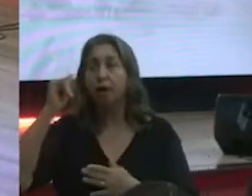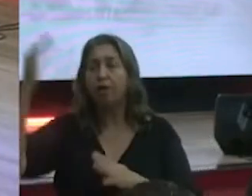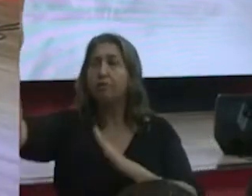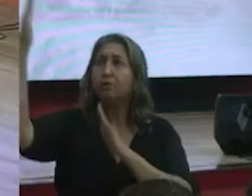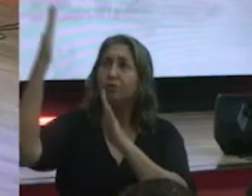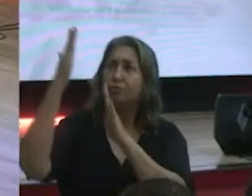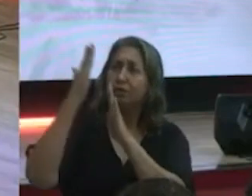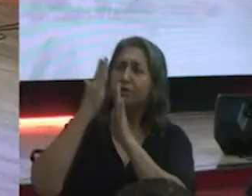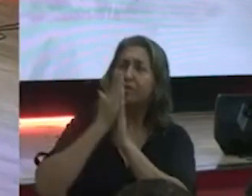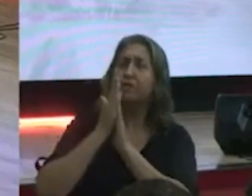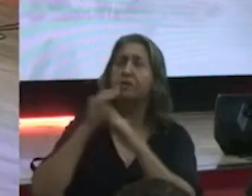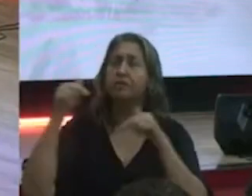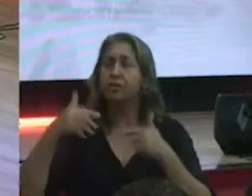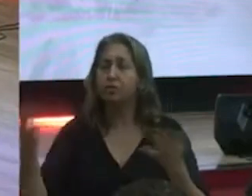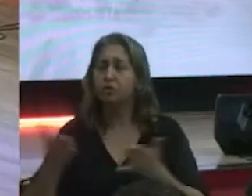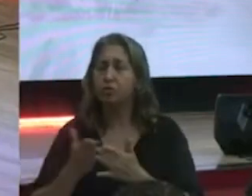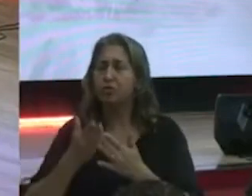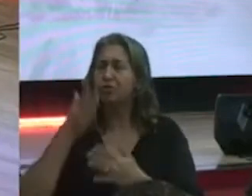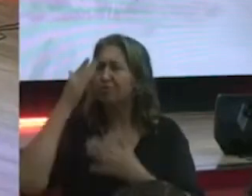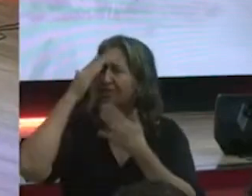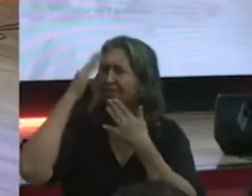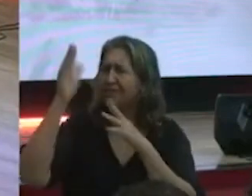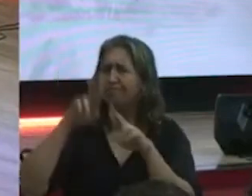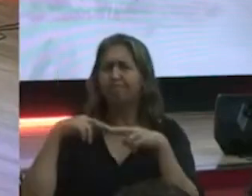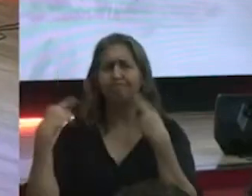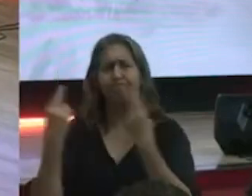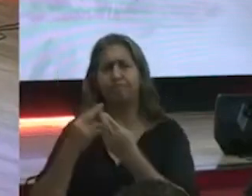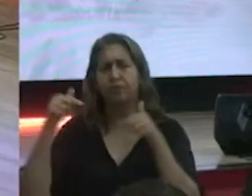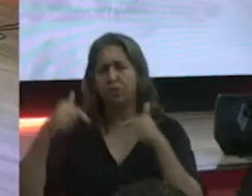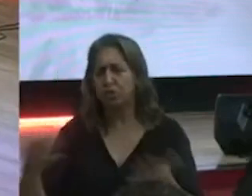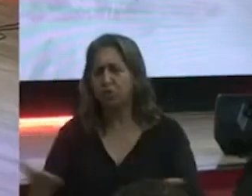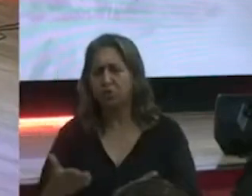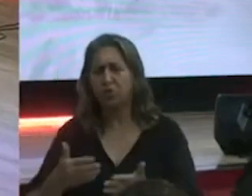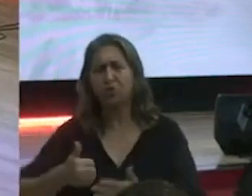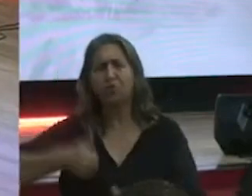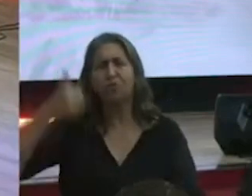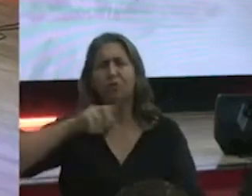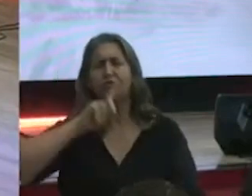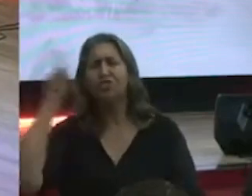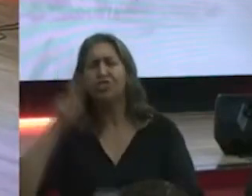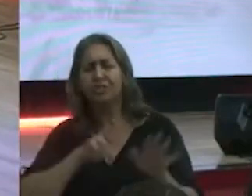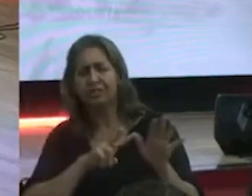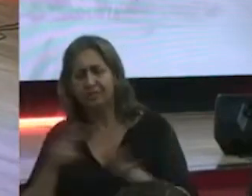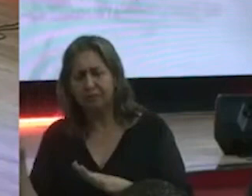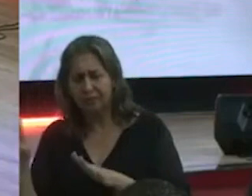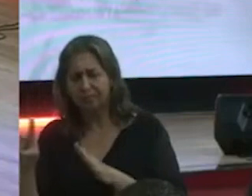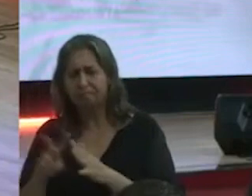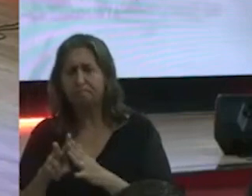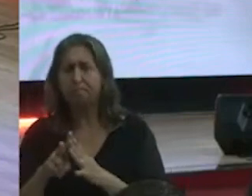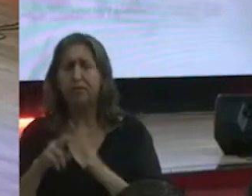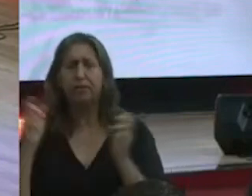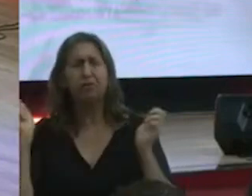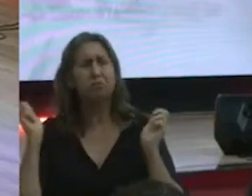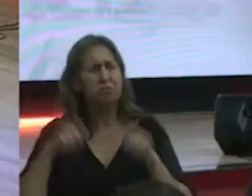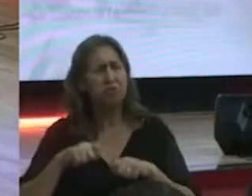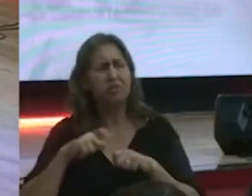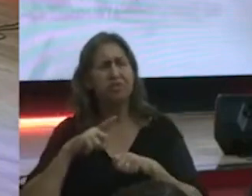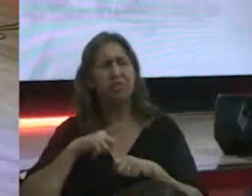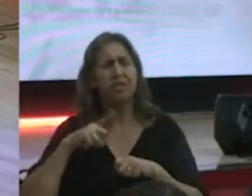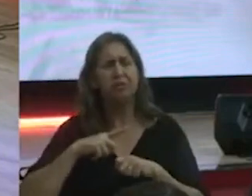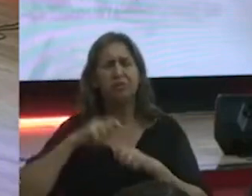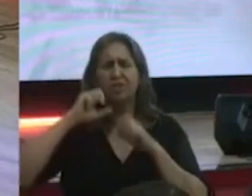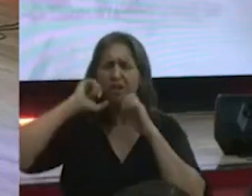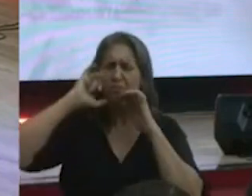obrigado porque o Senhor nos reuniu aqui no primeiro dia da semana para que nós sejamos